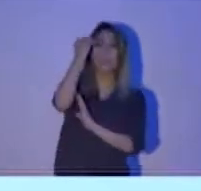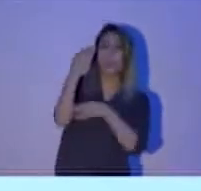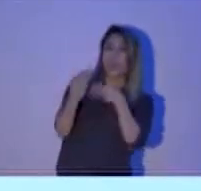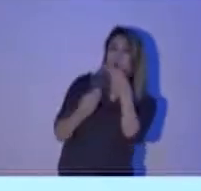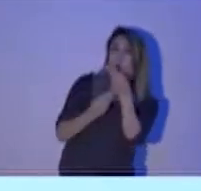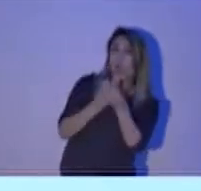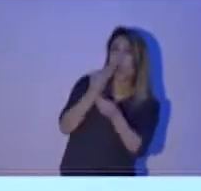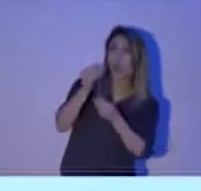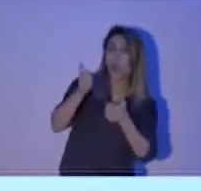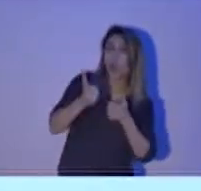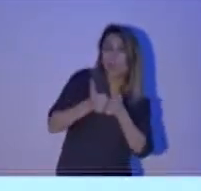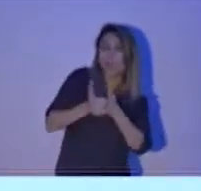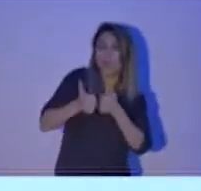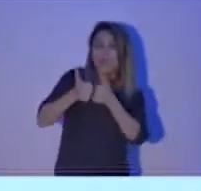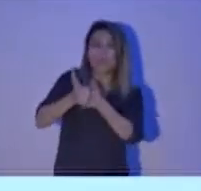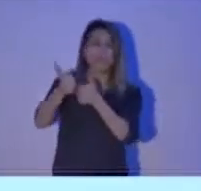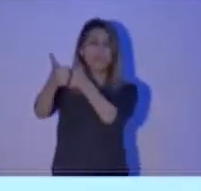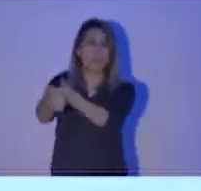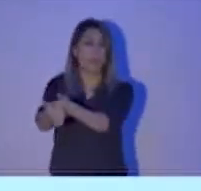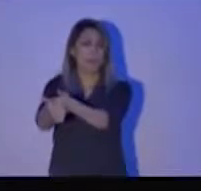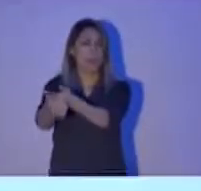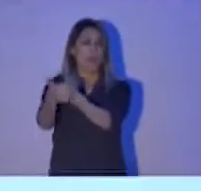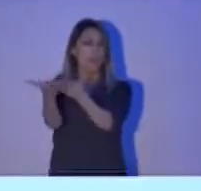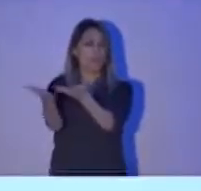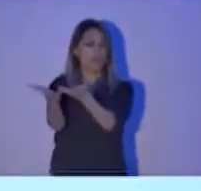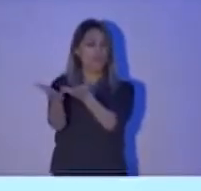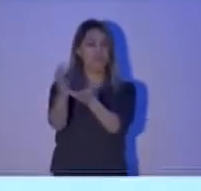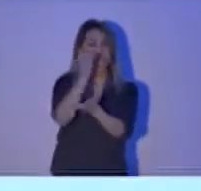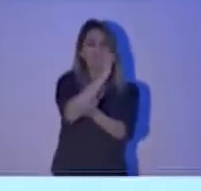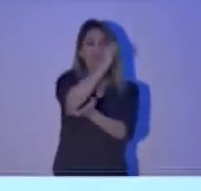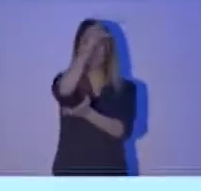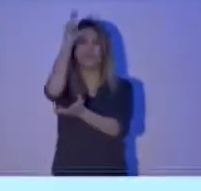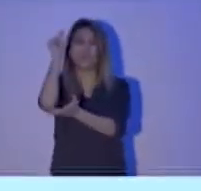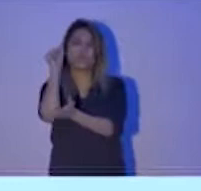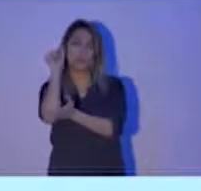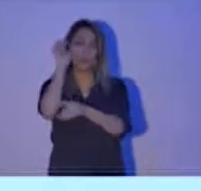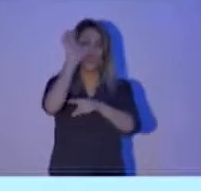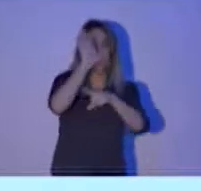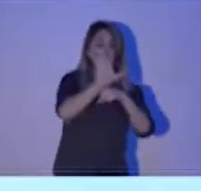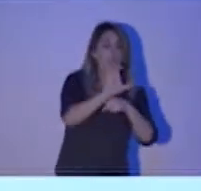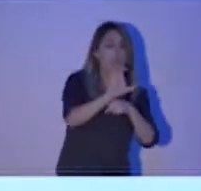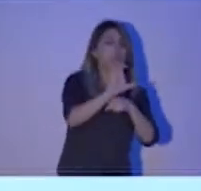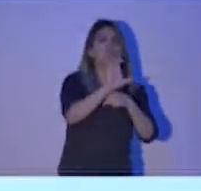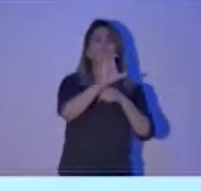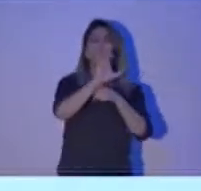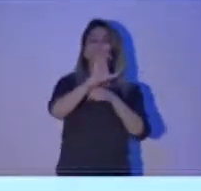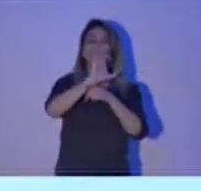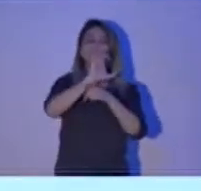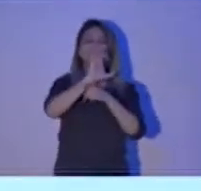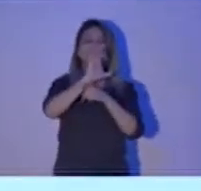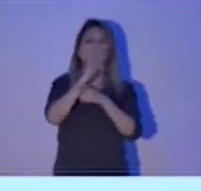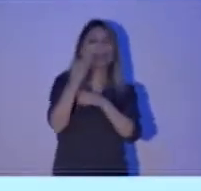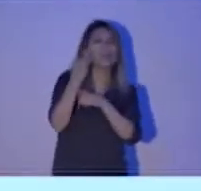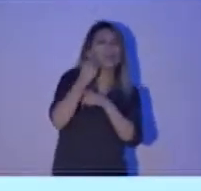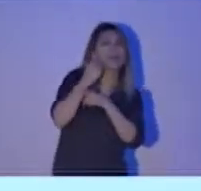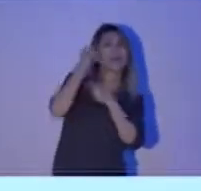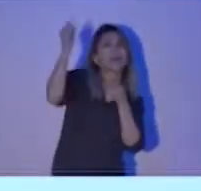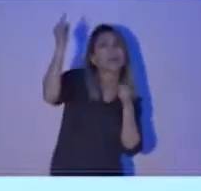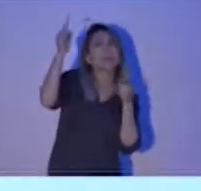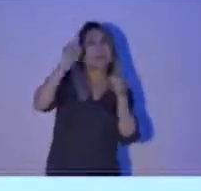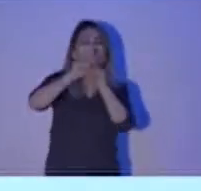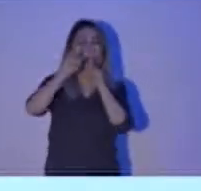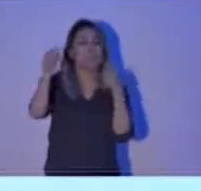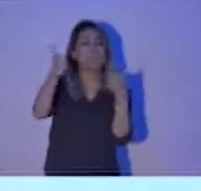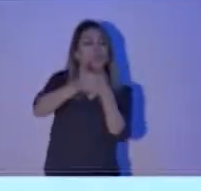seja rede municipal, seja rede estadual, aquilo que nós podemos fazer juntos. Porque eu acho que hoje é importante que